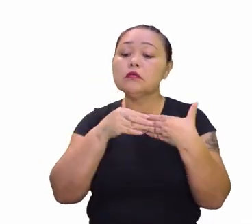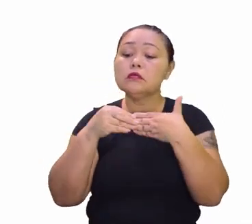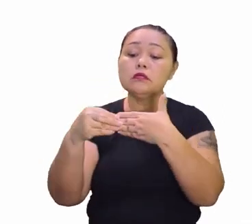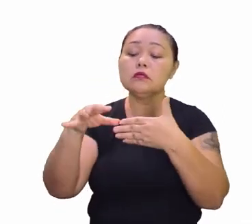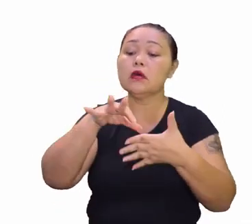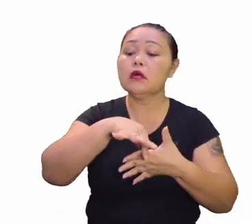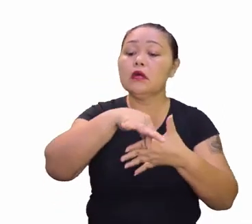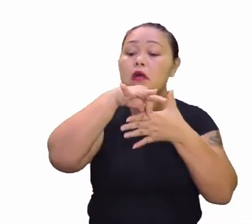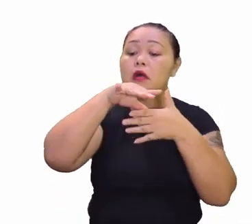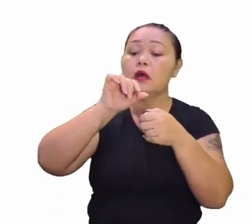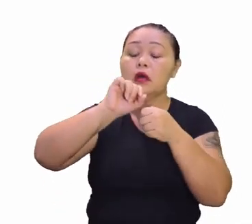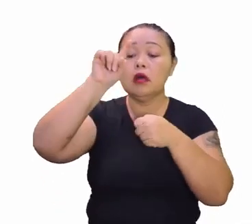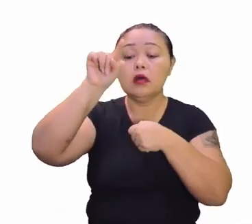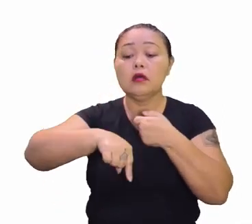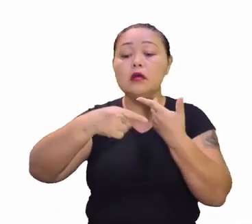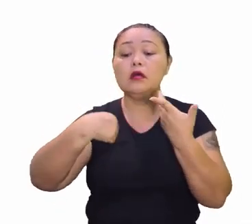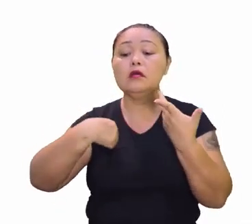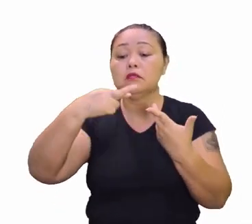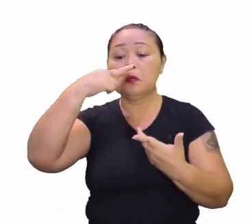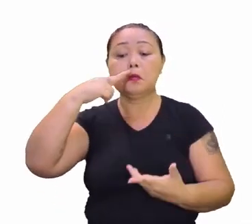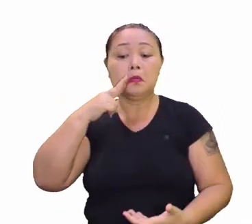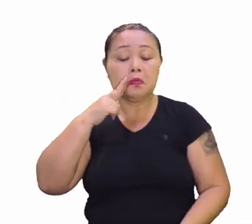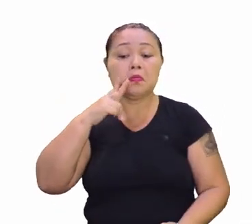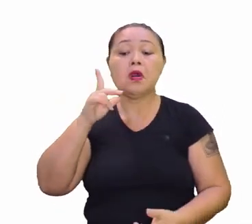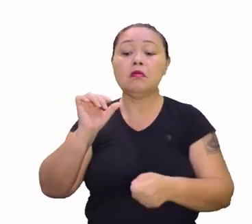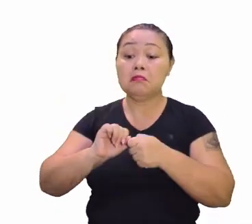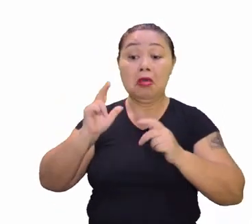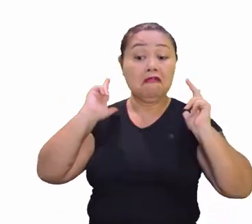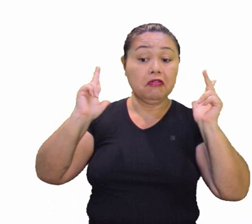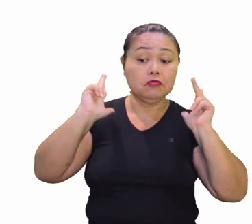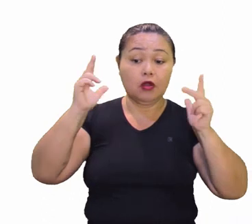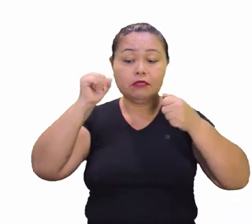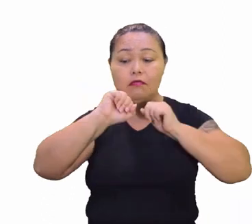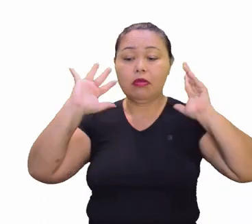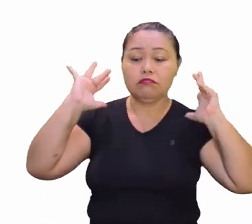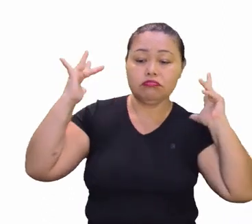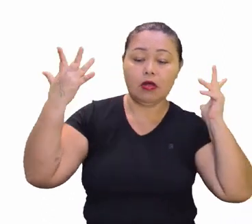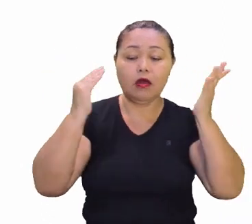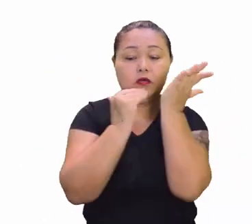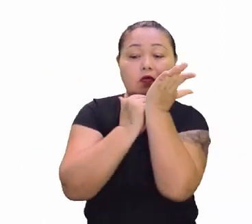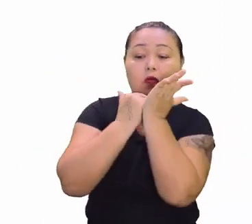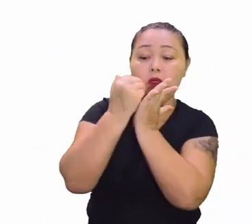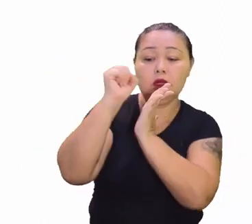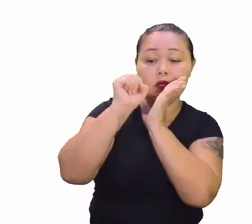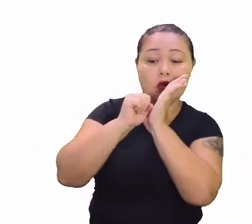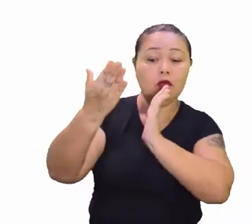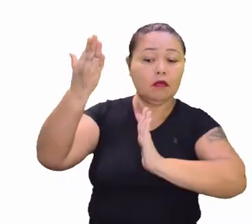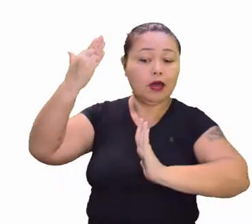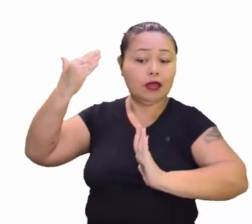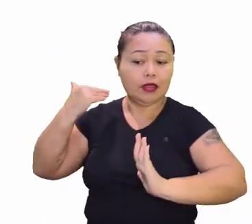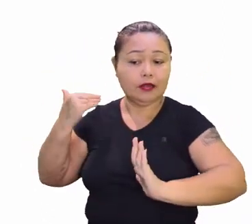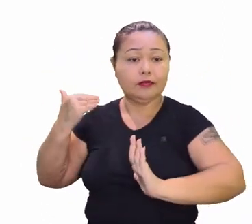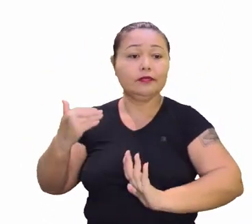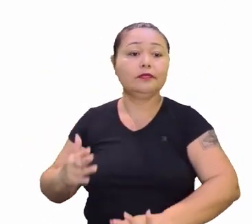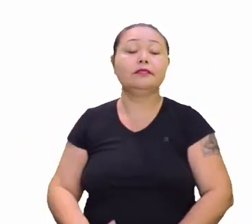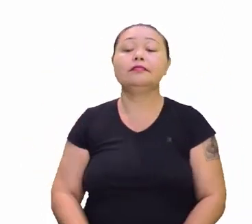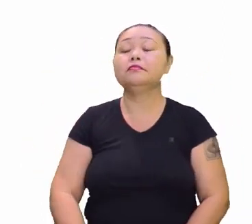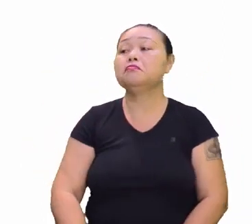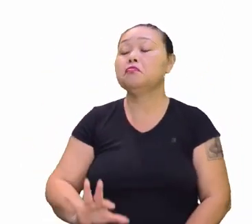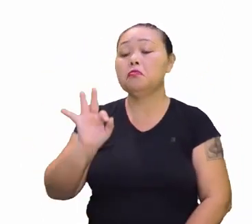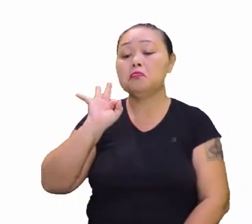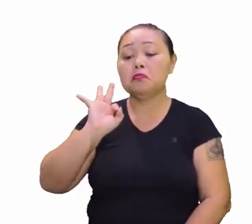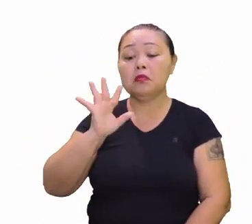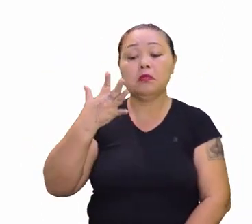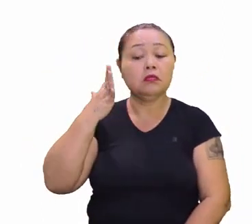guiadas, lideradas por Rondon, certo? Uma verdadeira aventura na selva, Exatamente. no começo do século passado. Muito bem.